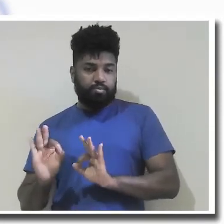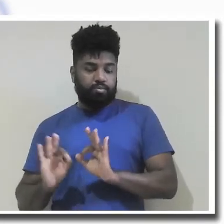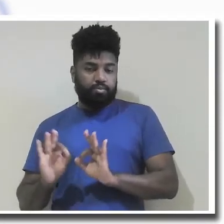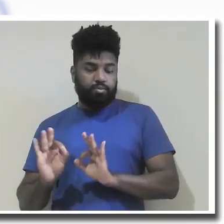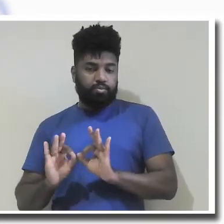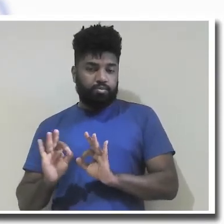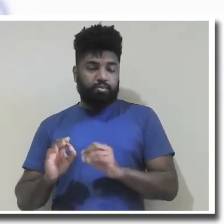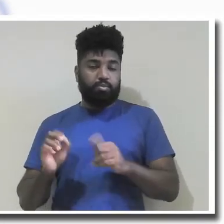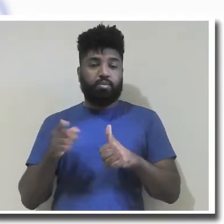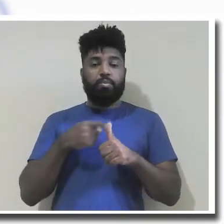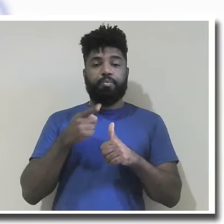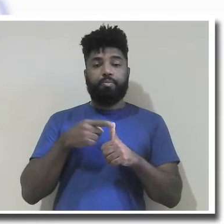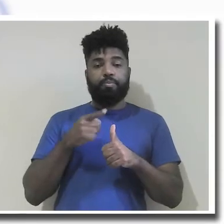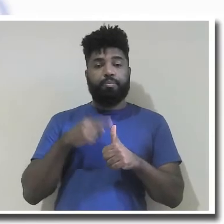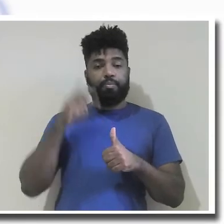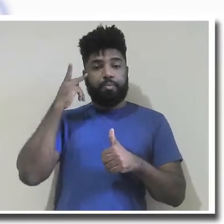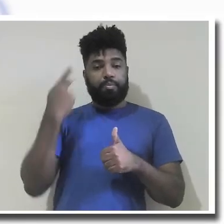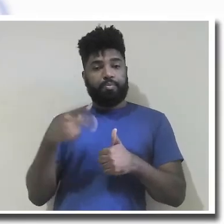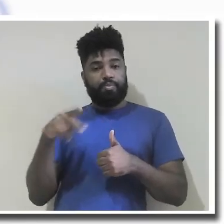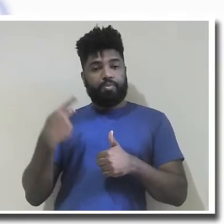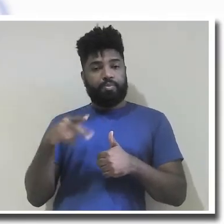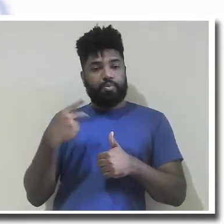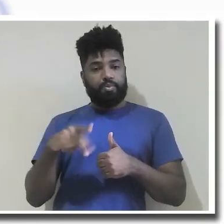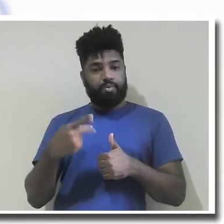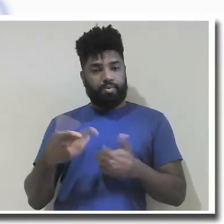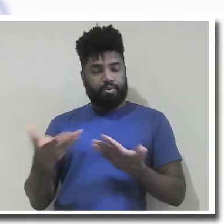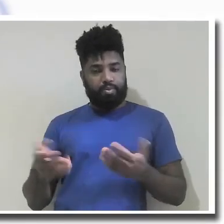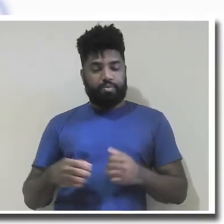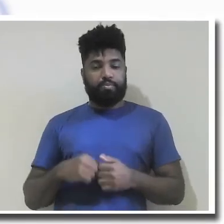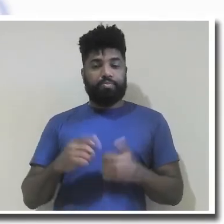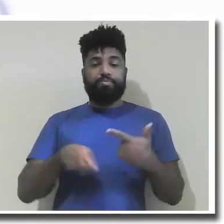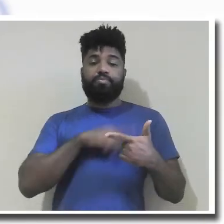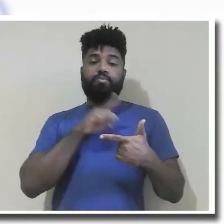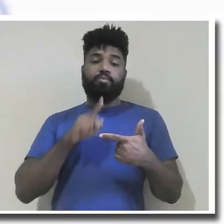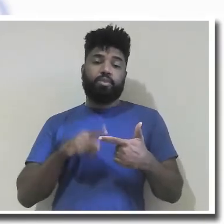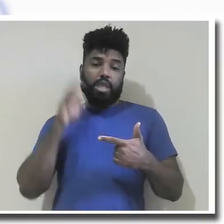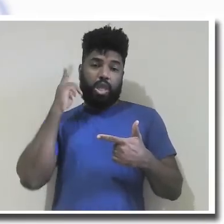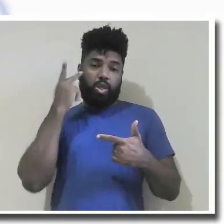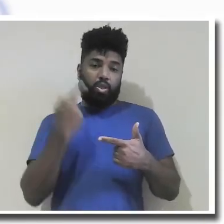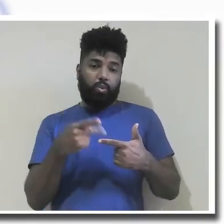essa primeira propriedade. Como segunda propriedade